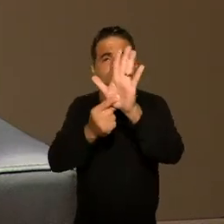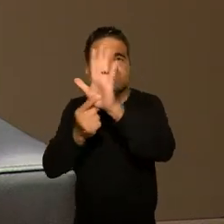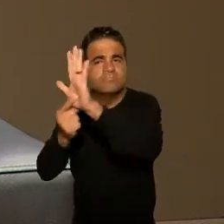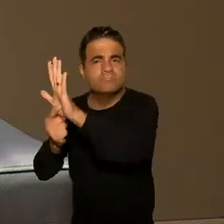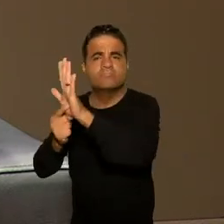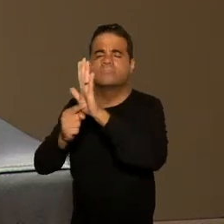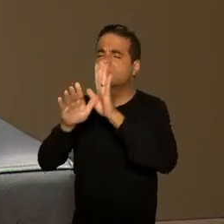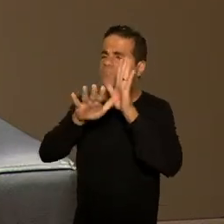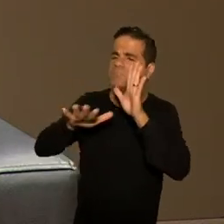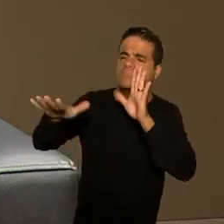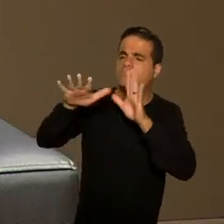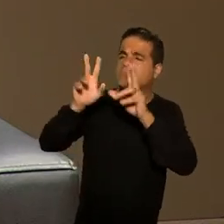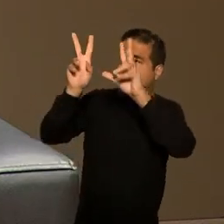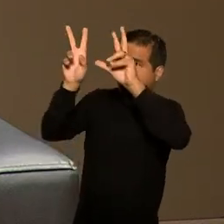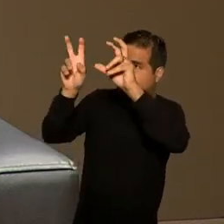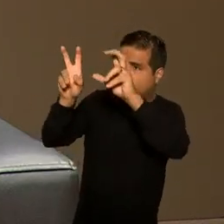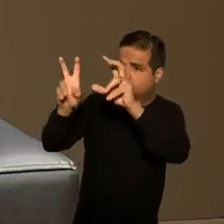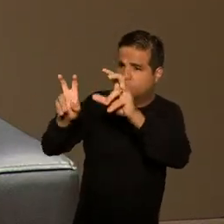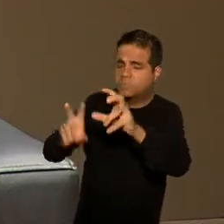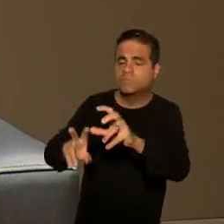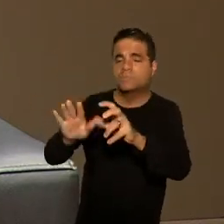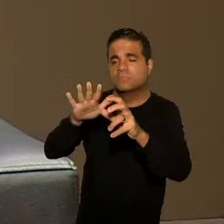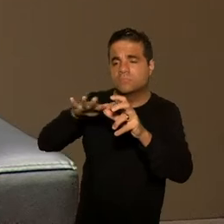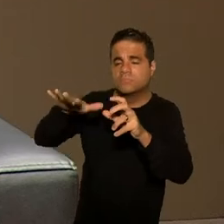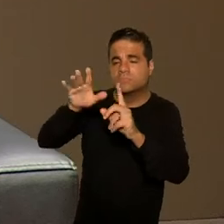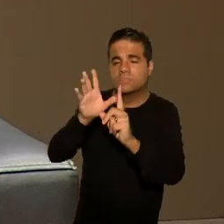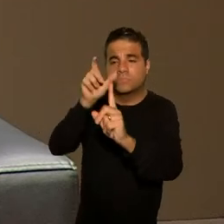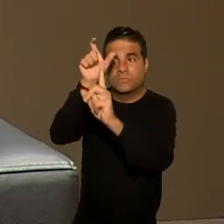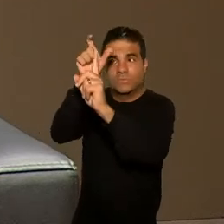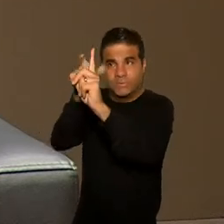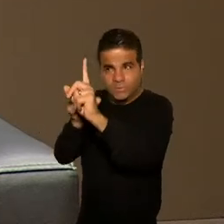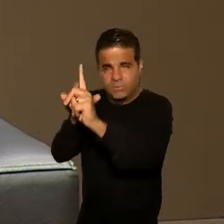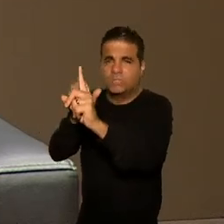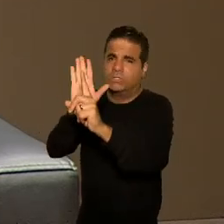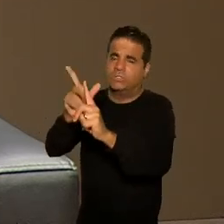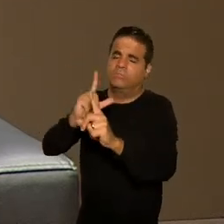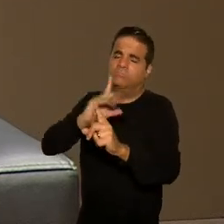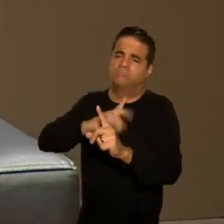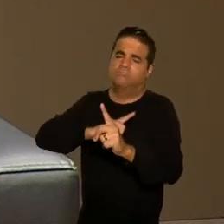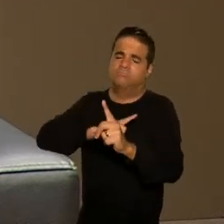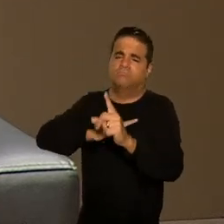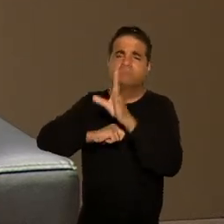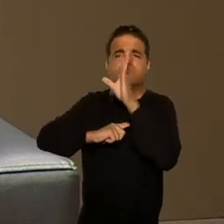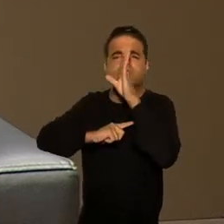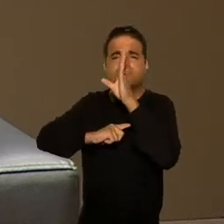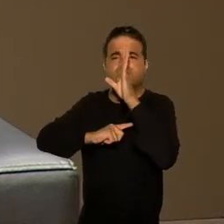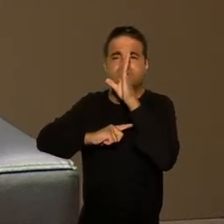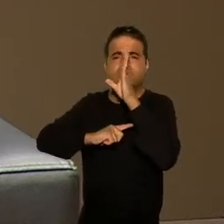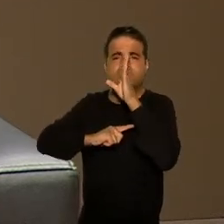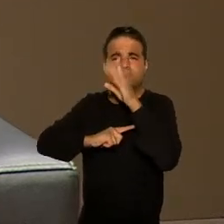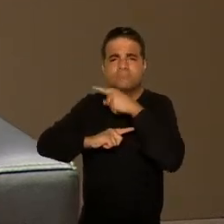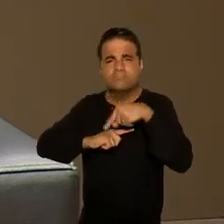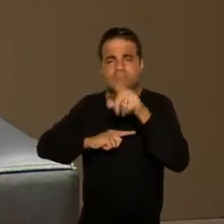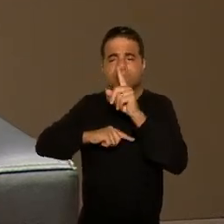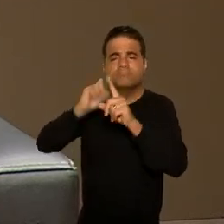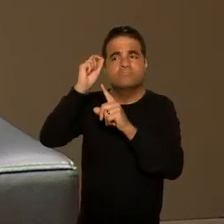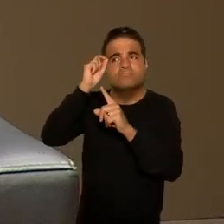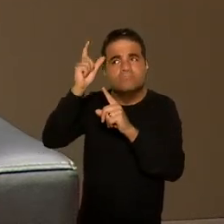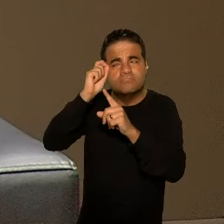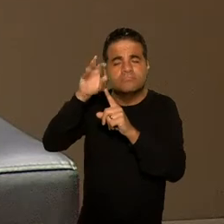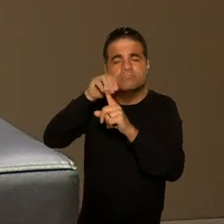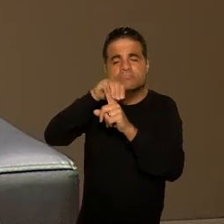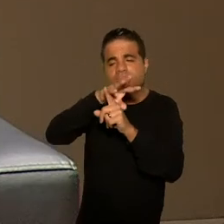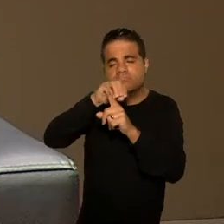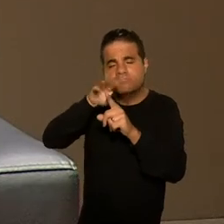os termos entendeu para essa figura aqui hoje a gente também né nomeia como mediador cultural